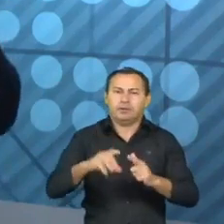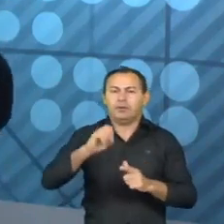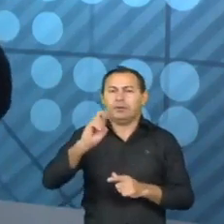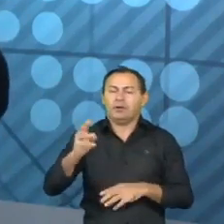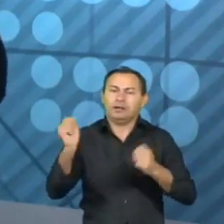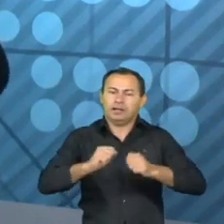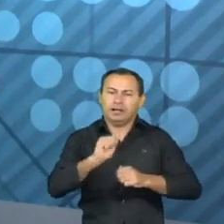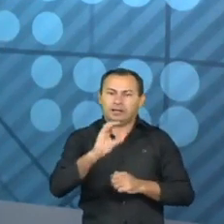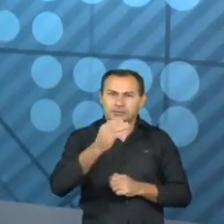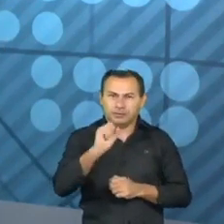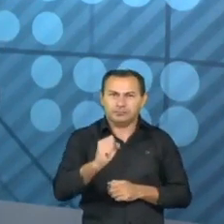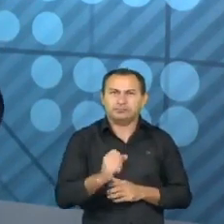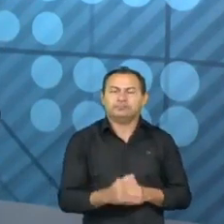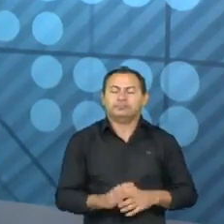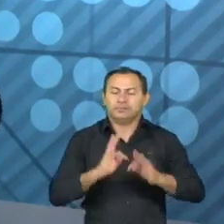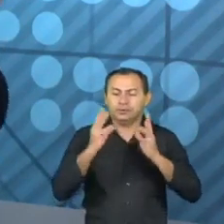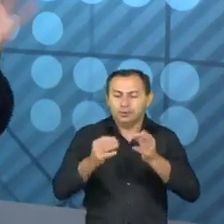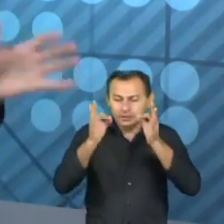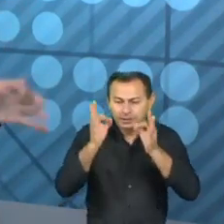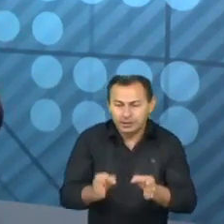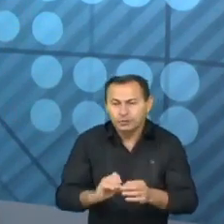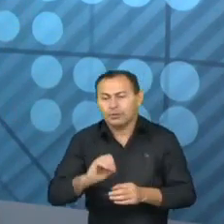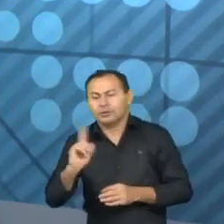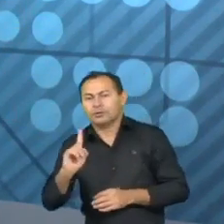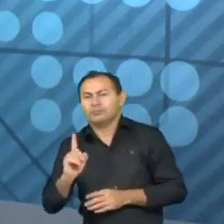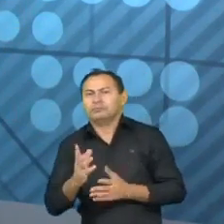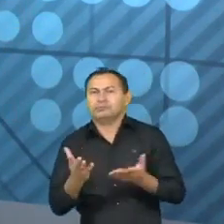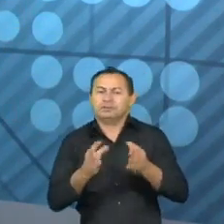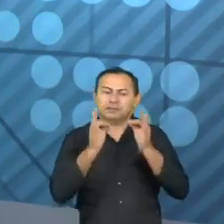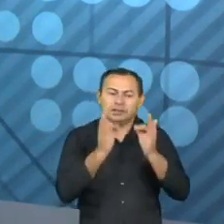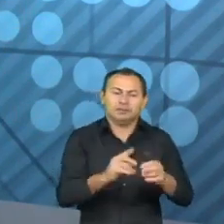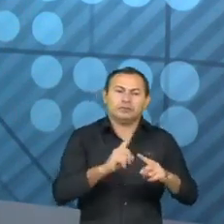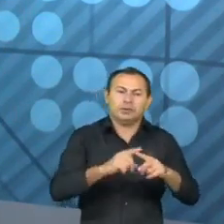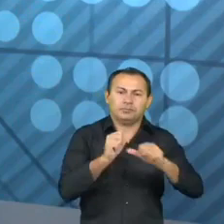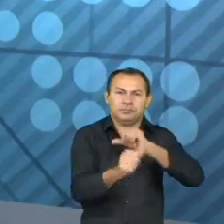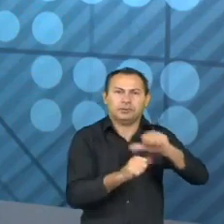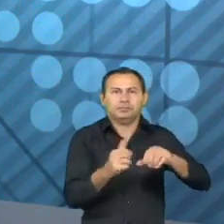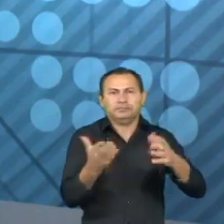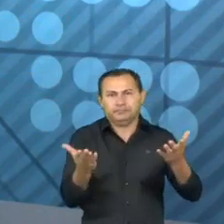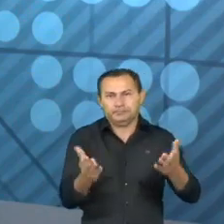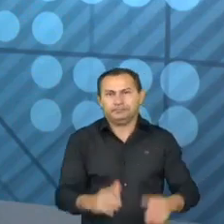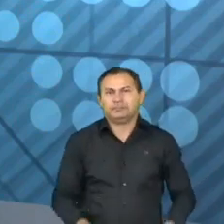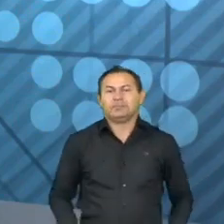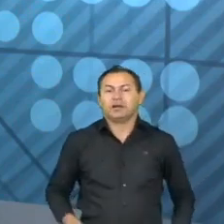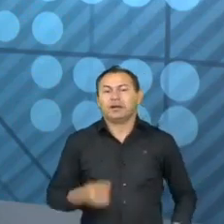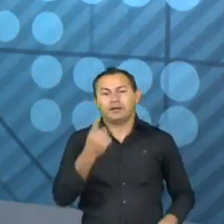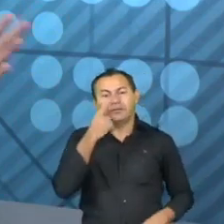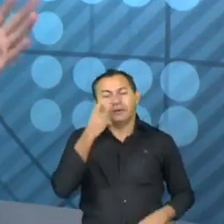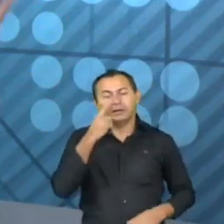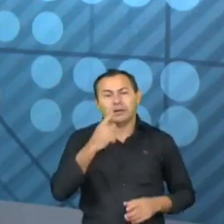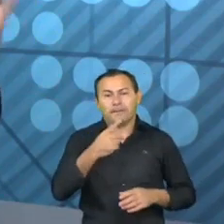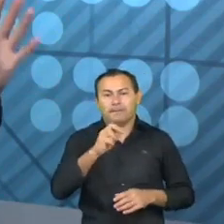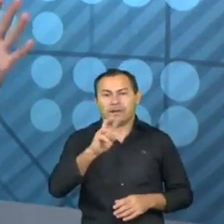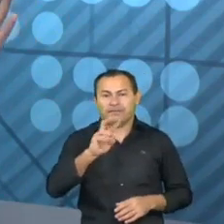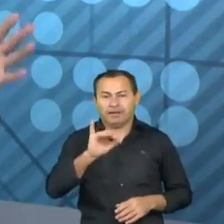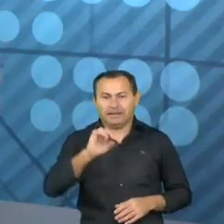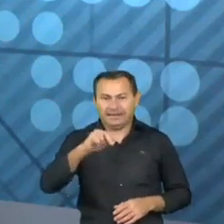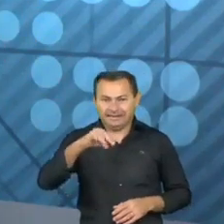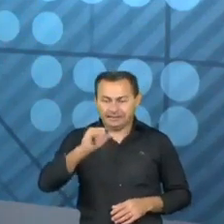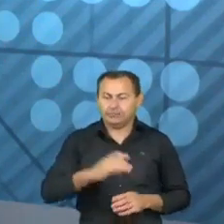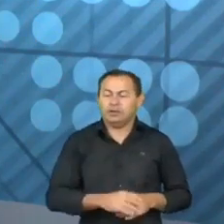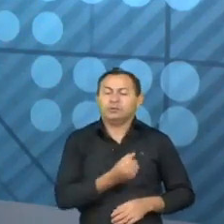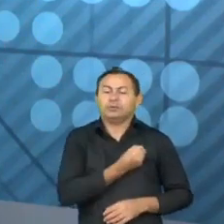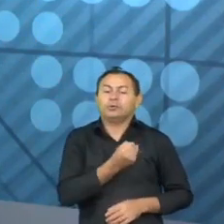possíveis ações. Assim, ó, tá tudo dando certo ou não está dando certo, que a gente pode mudar. Então, veja, prevalência, eu tenho aquela informação de